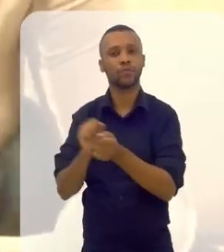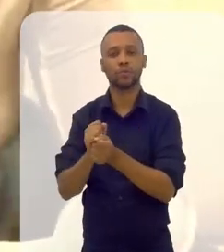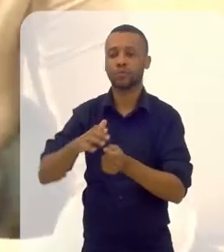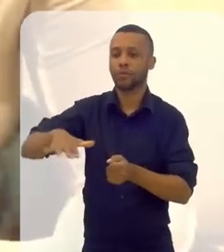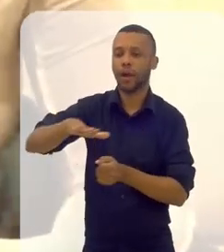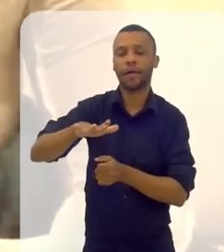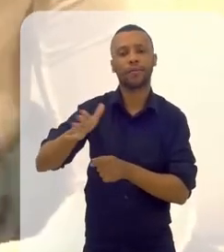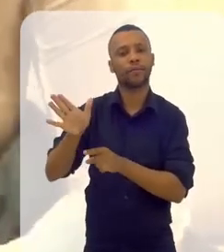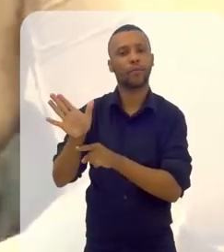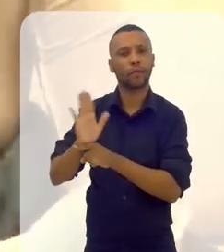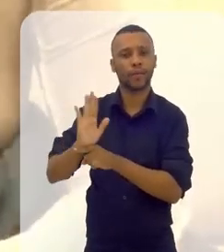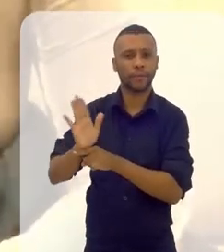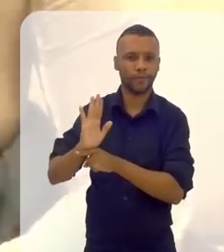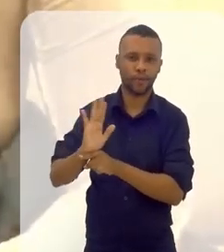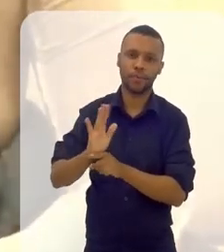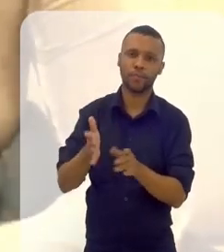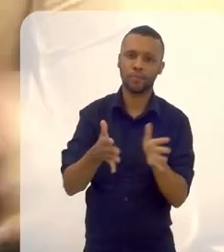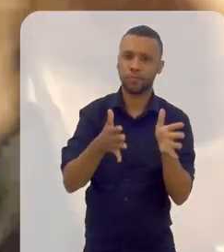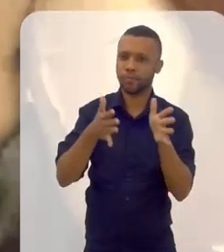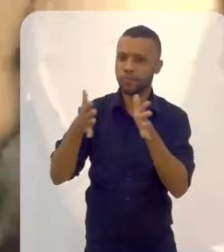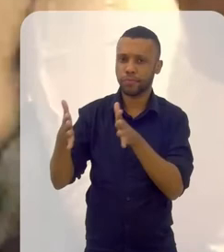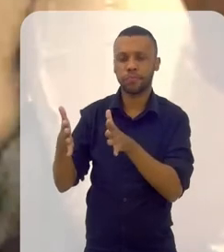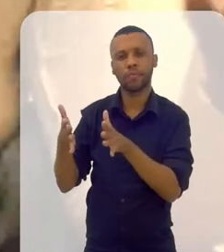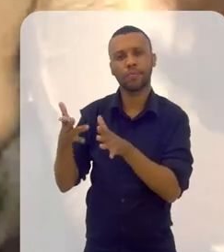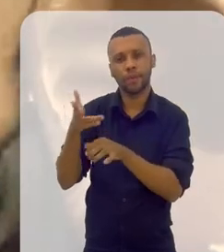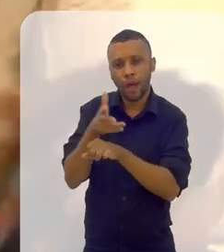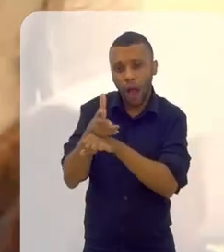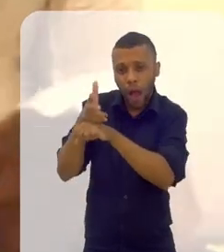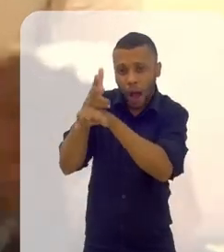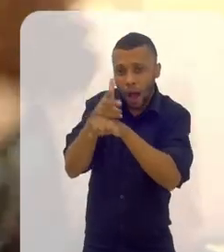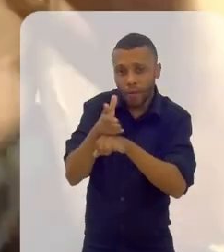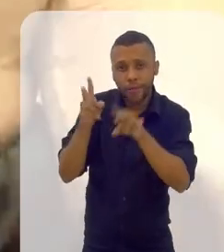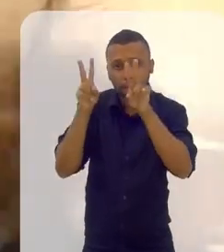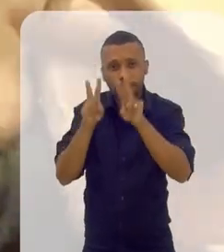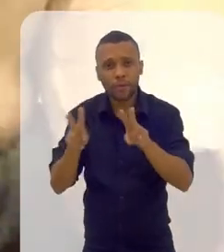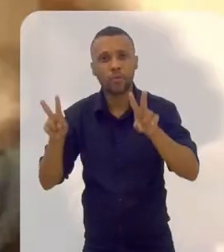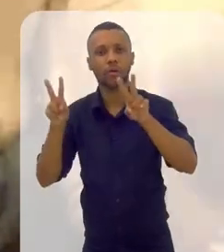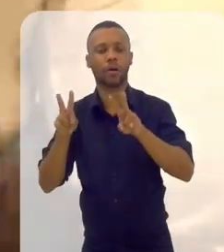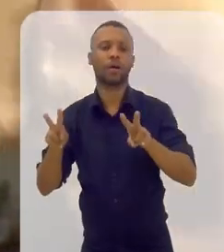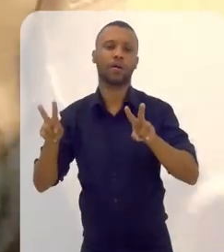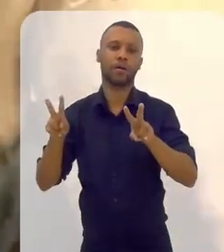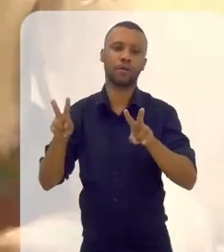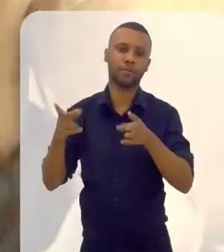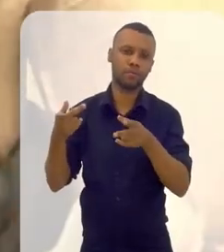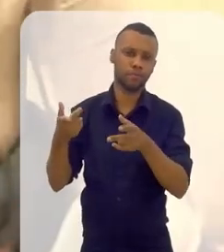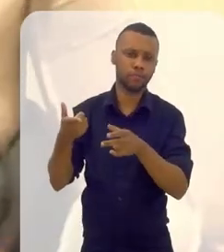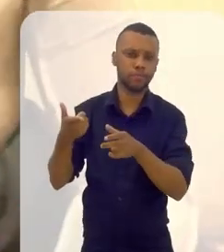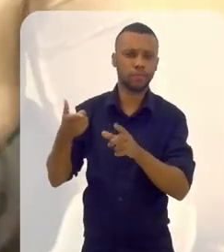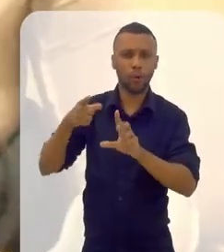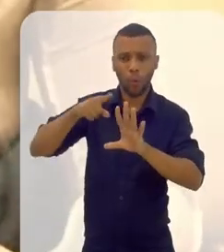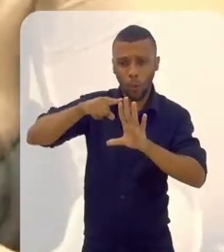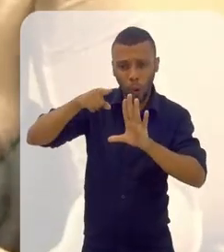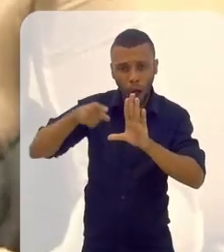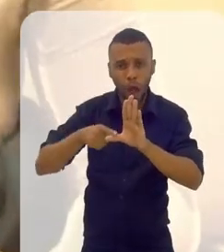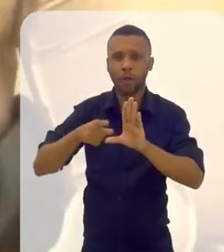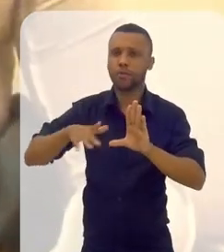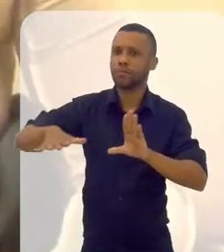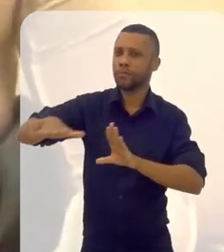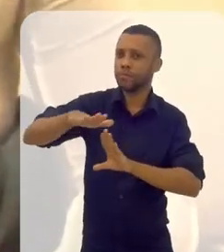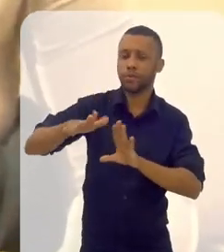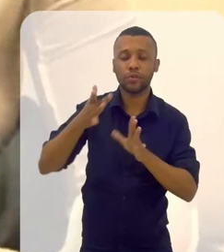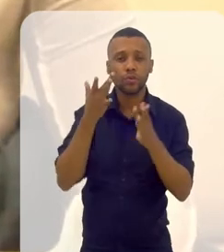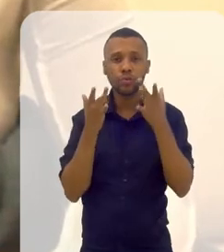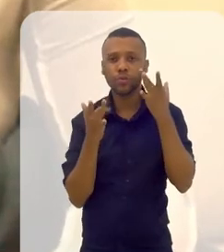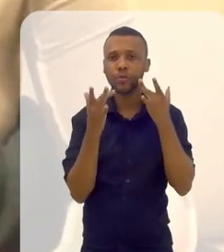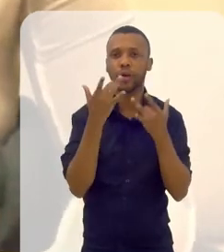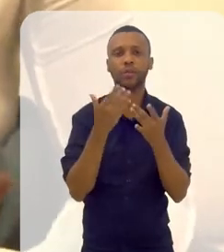que foi esse filme. E eu fiz audiovisual assim muito por muito tempo. O teatro, ele